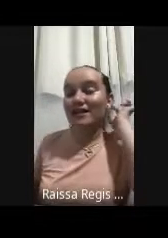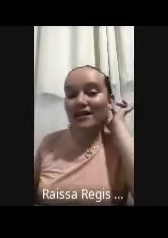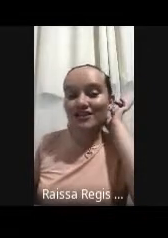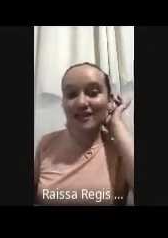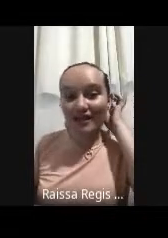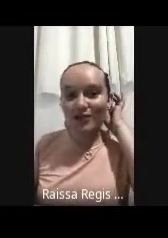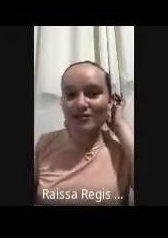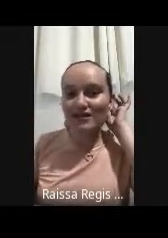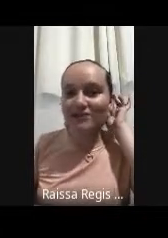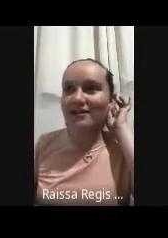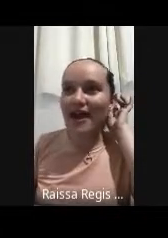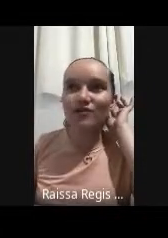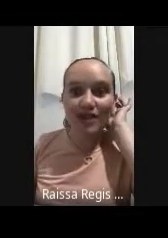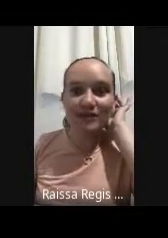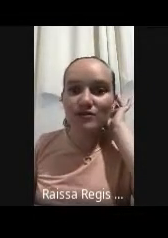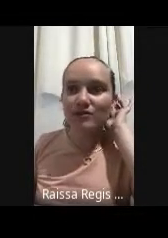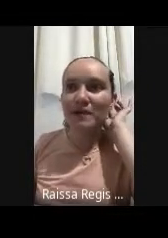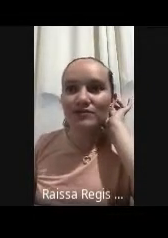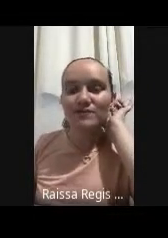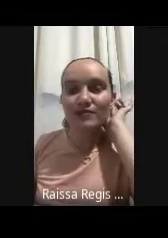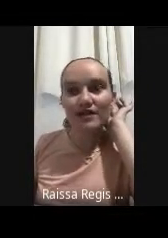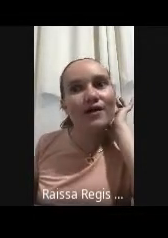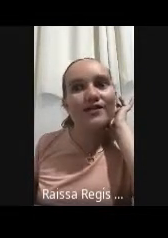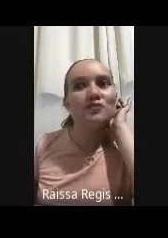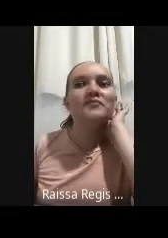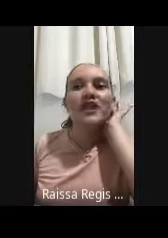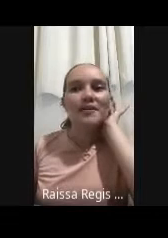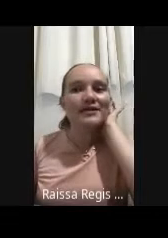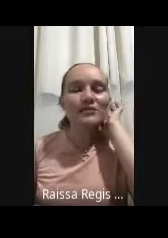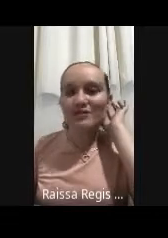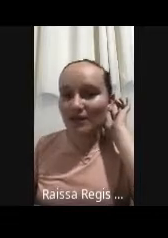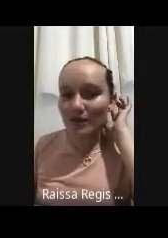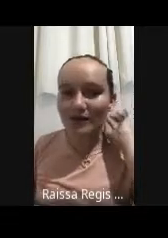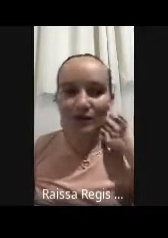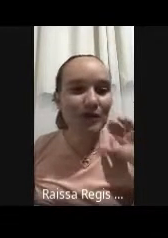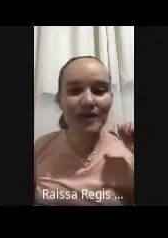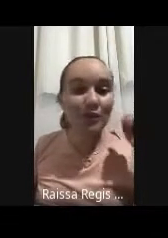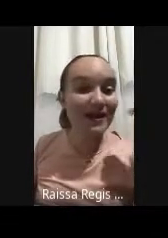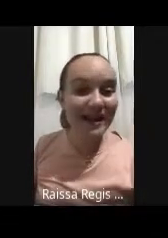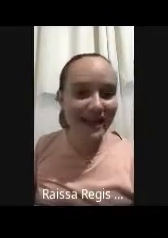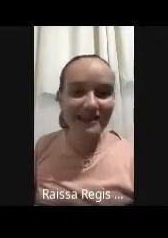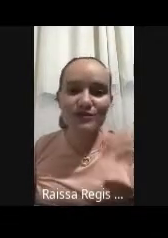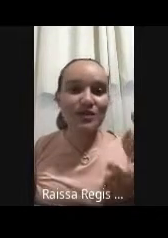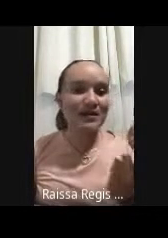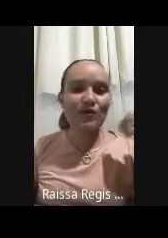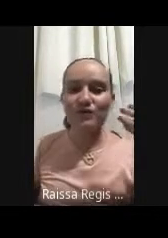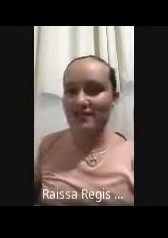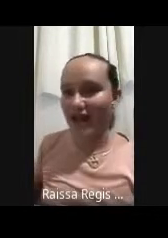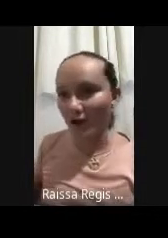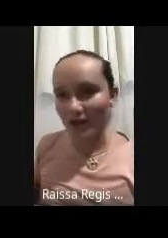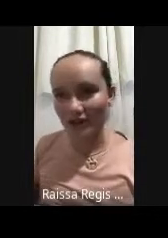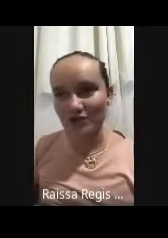E aí, a gente tem alguns livros literários já traduzidos para o SignWriting. Mesmo não sendo uma língua, não tendo uma lei, não sendo uma